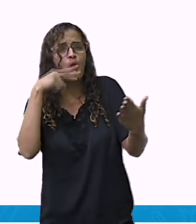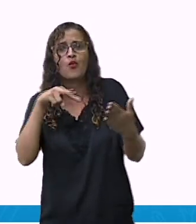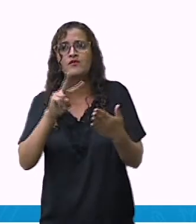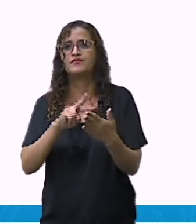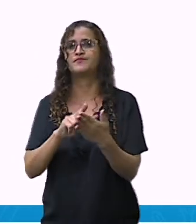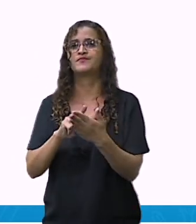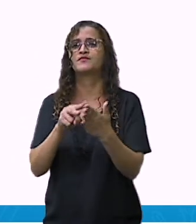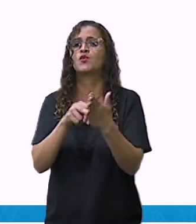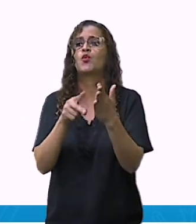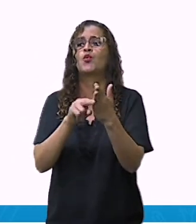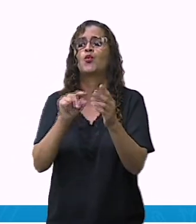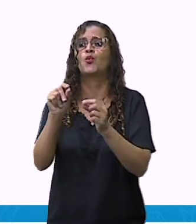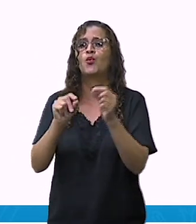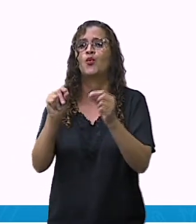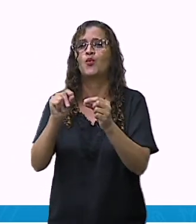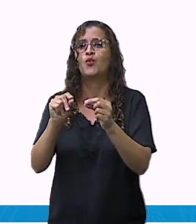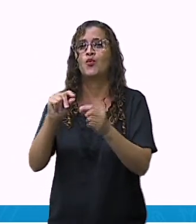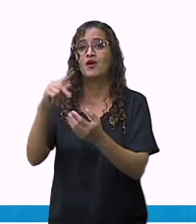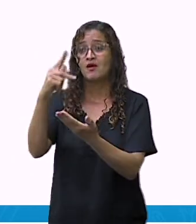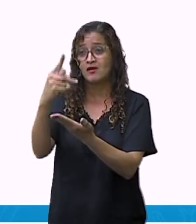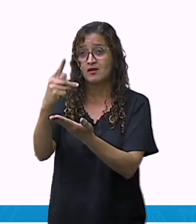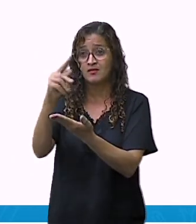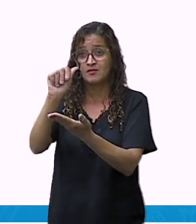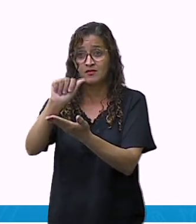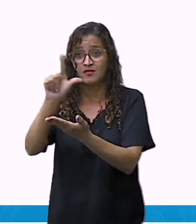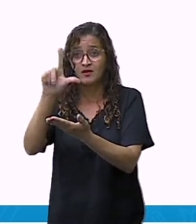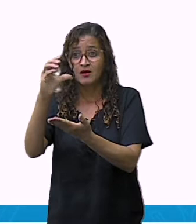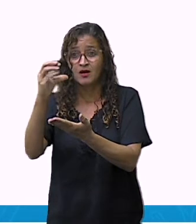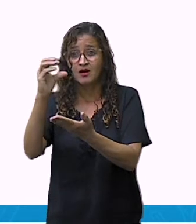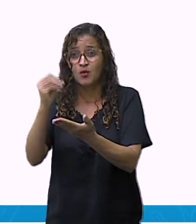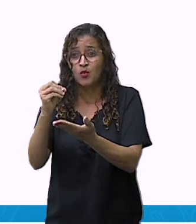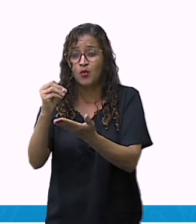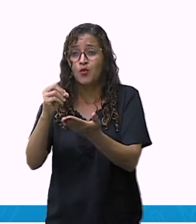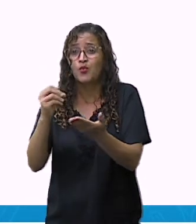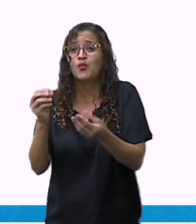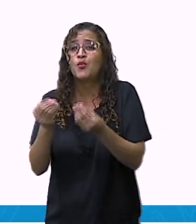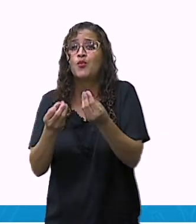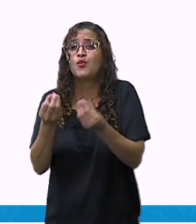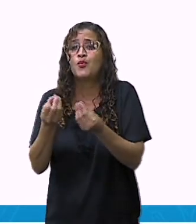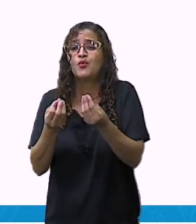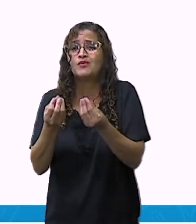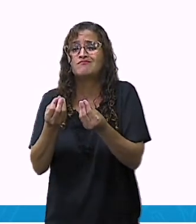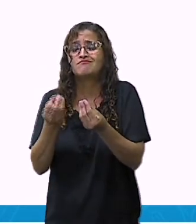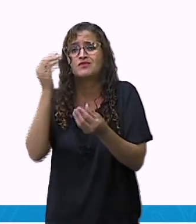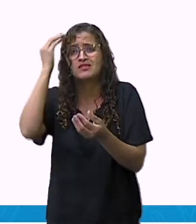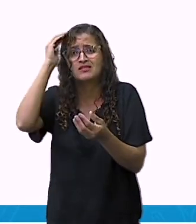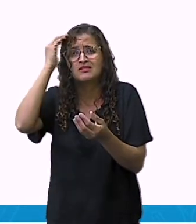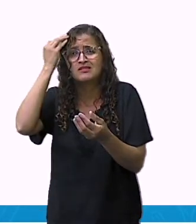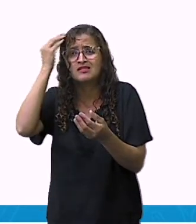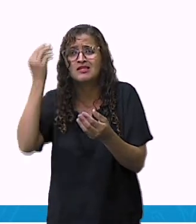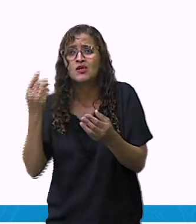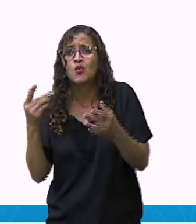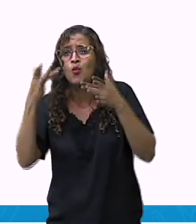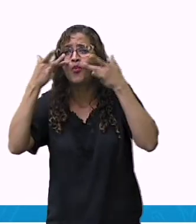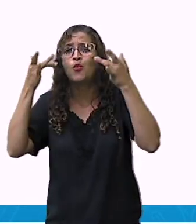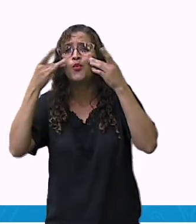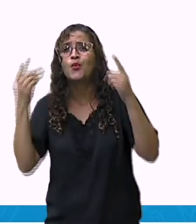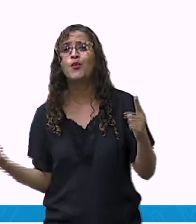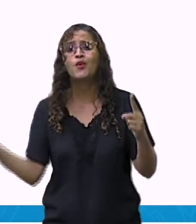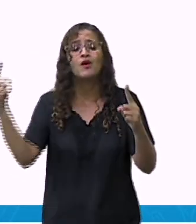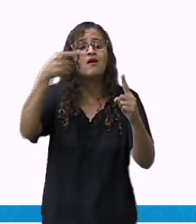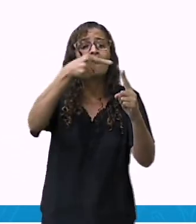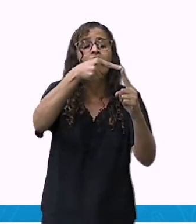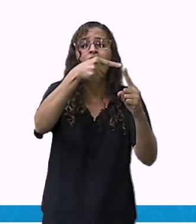desses significados de palco são diretamente ligados ao teatro e por